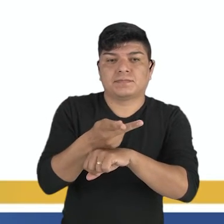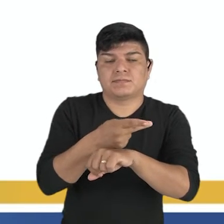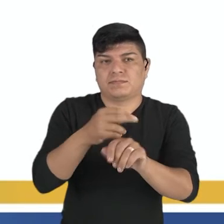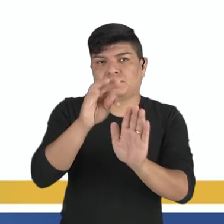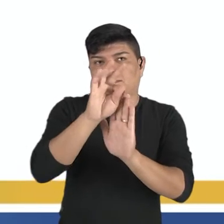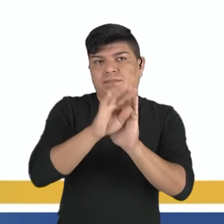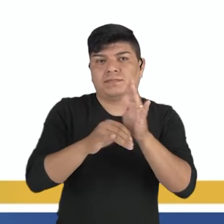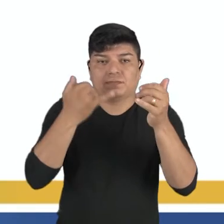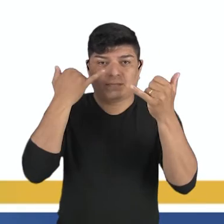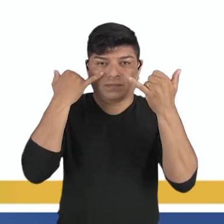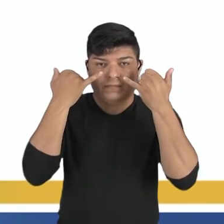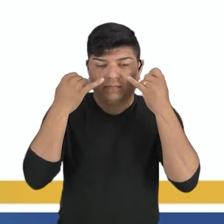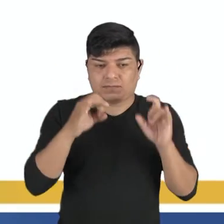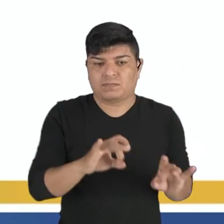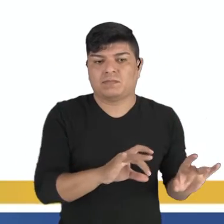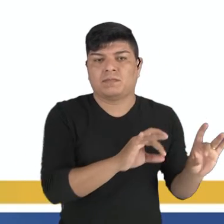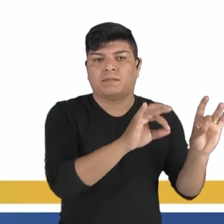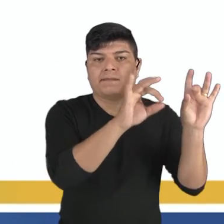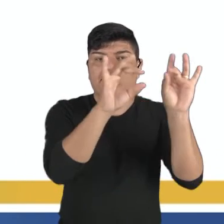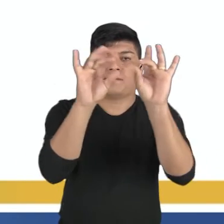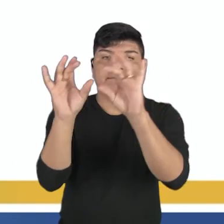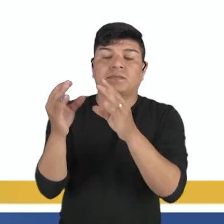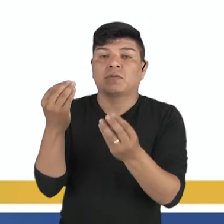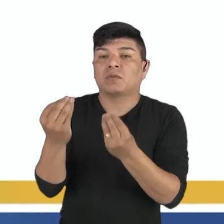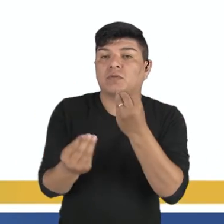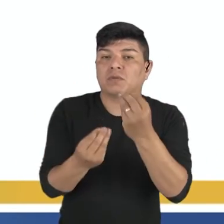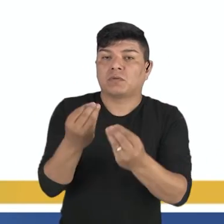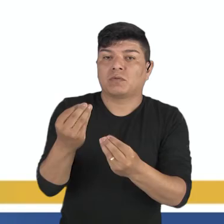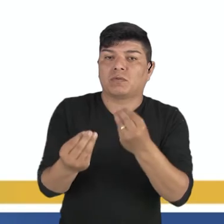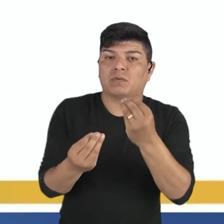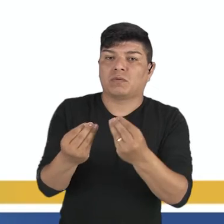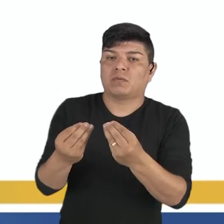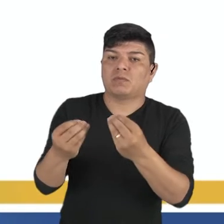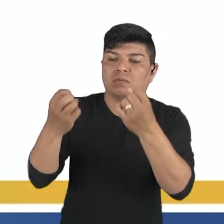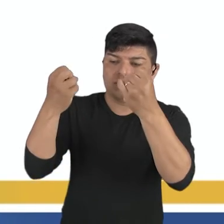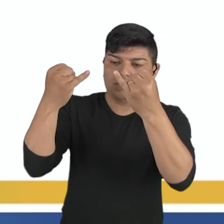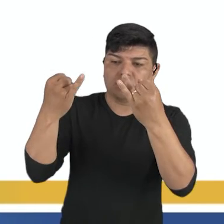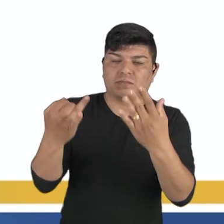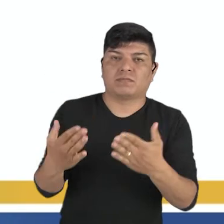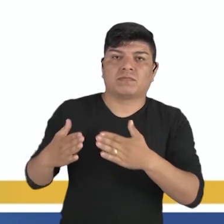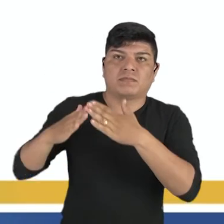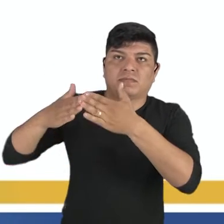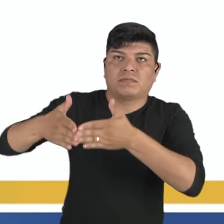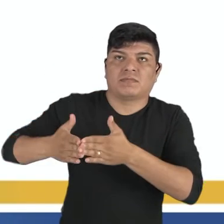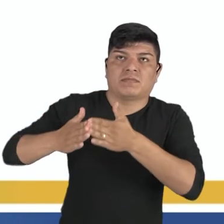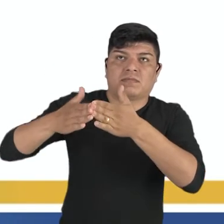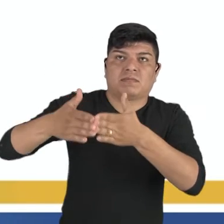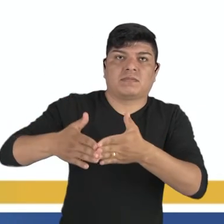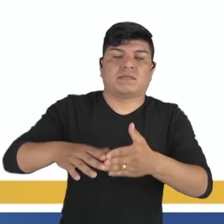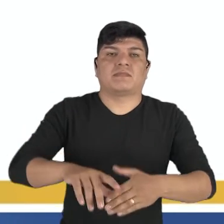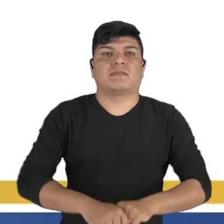a informação específica. Como é que ele descreve o navio Titanic?